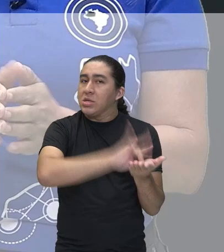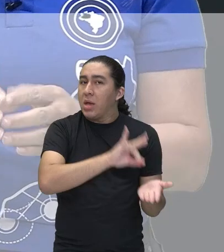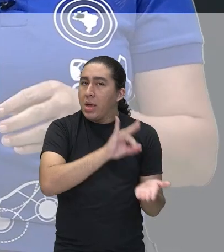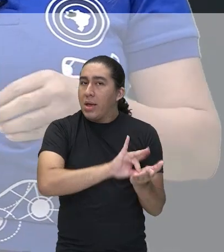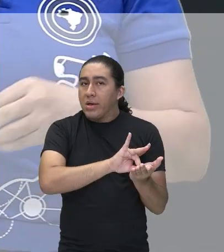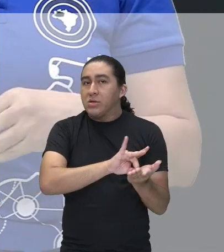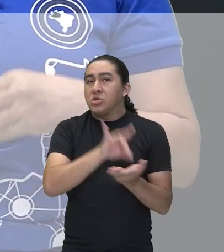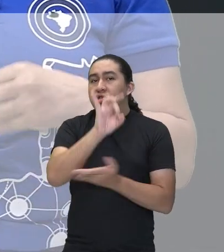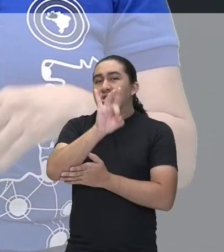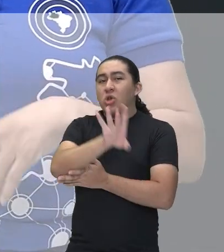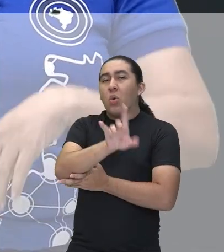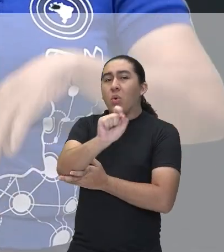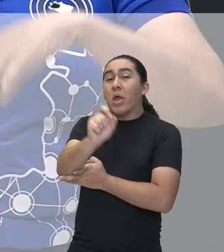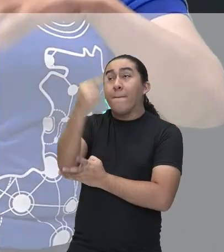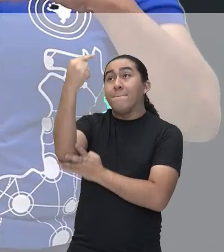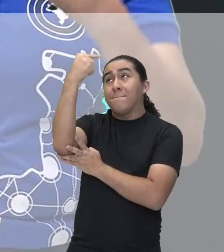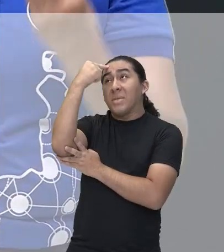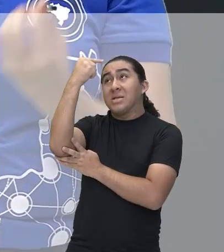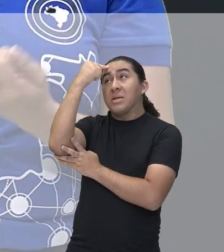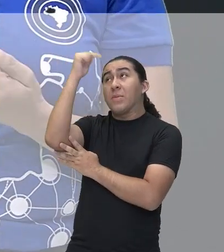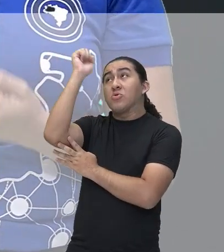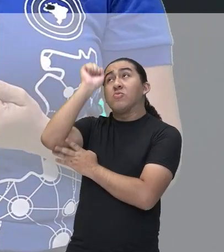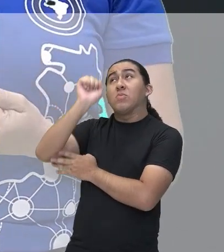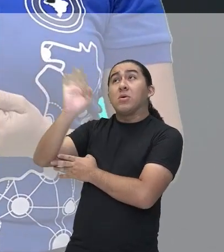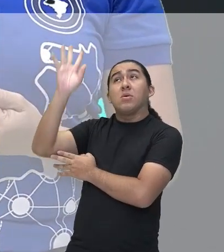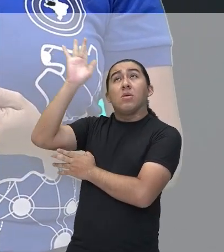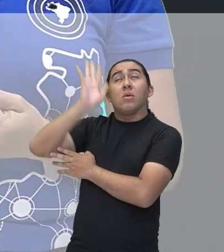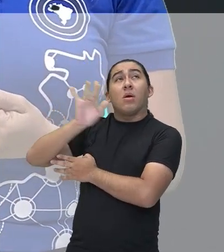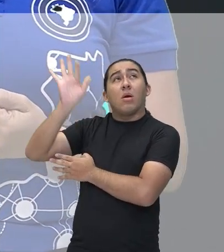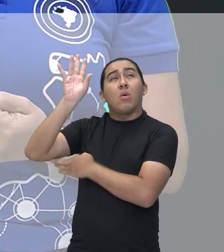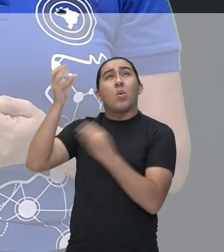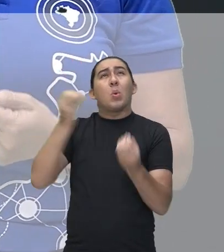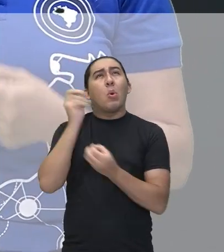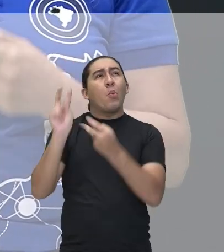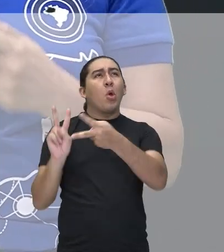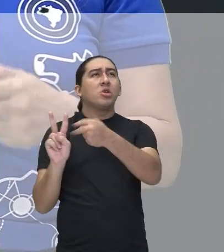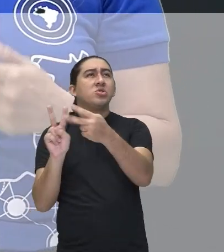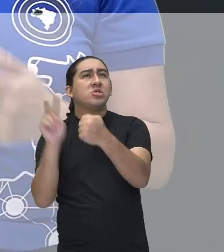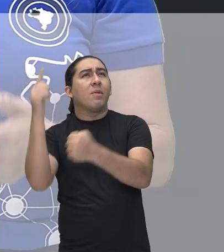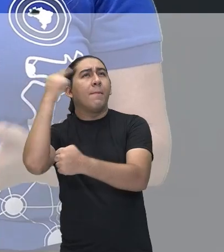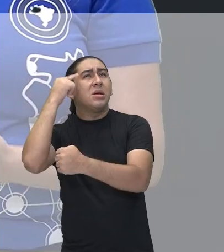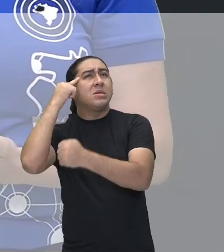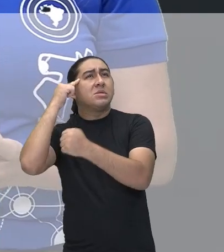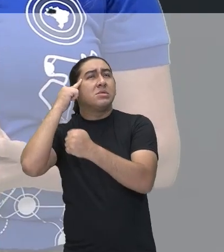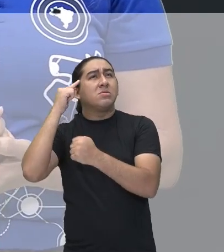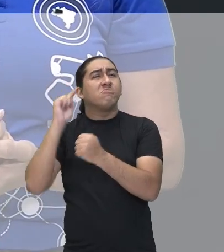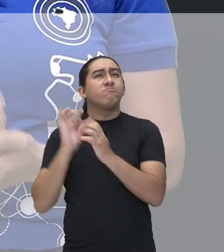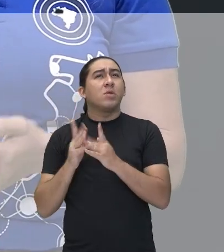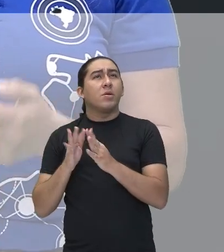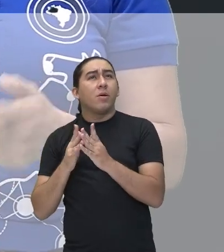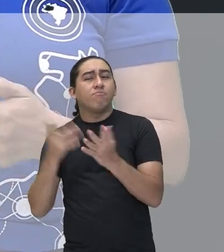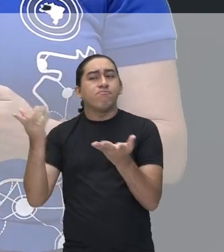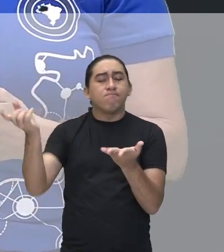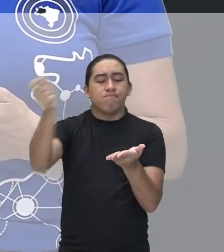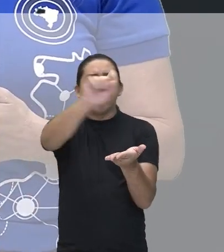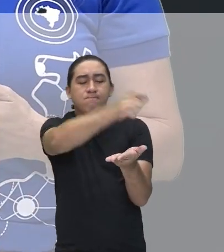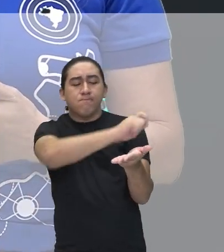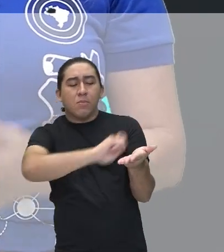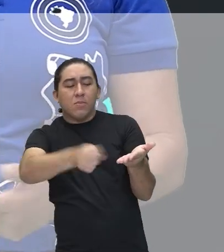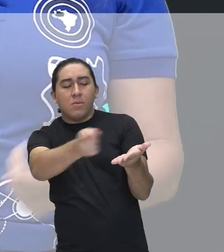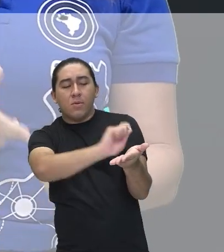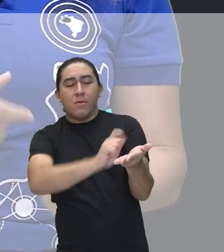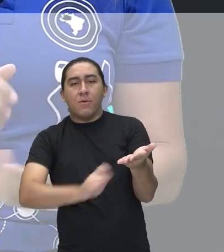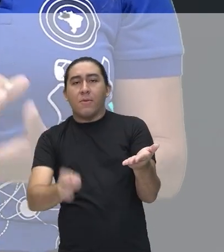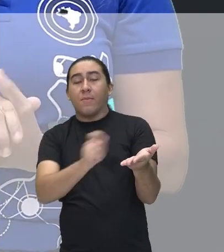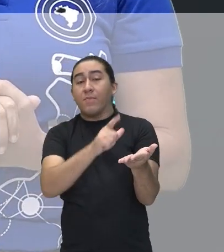realmente, eles vão ter eles como o herói do Brasil, né? Vão trocar pelo herói clássico,